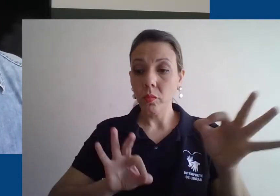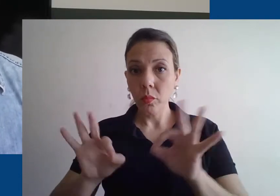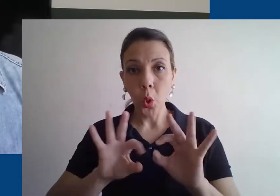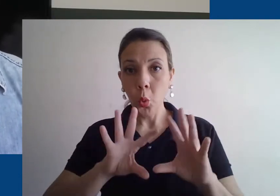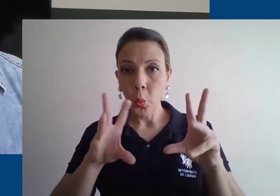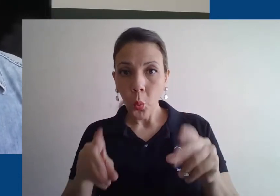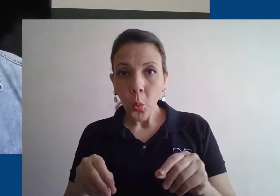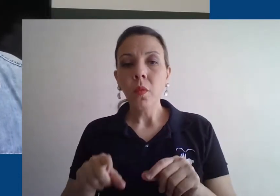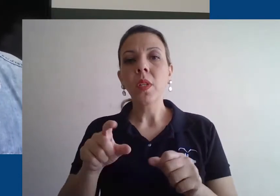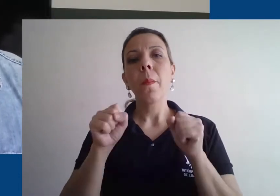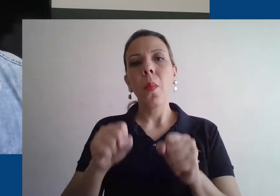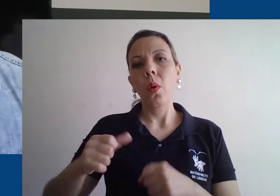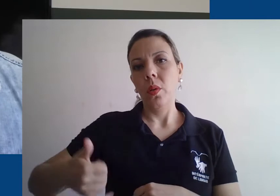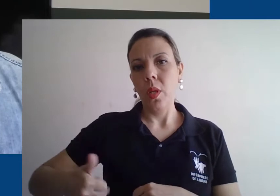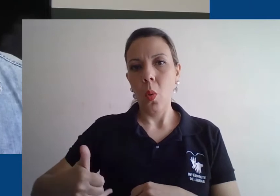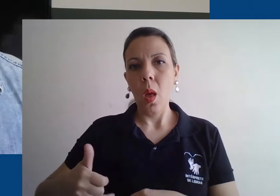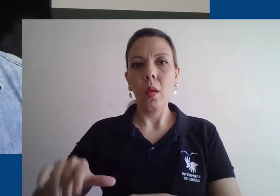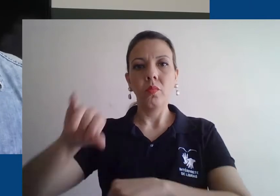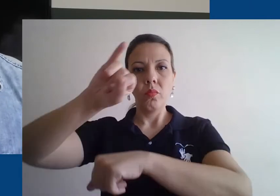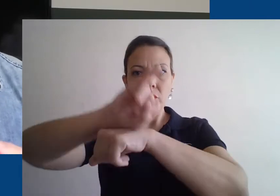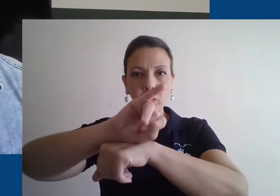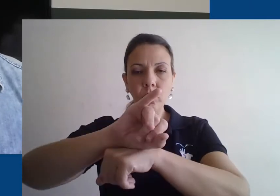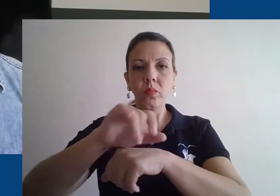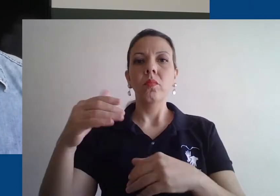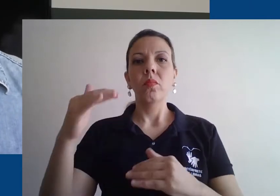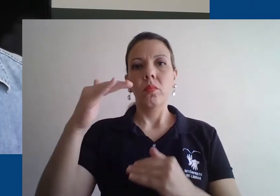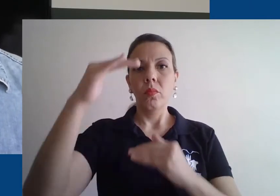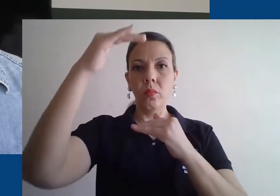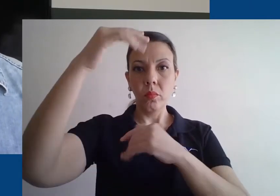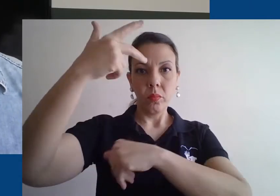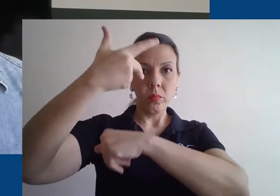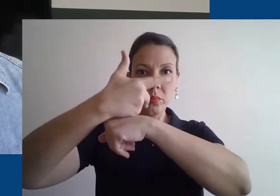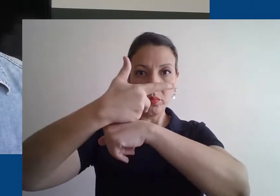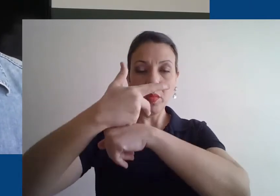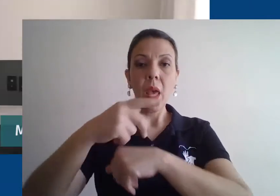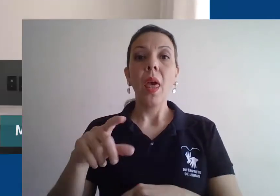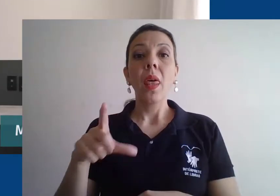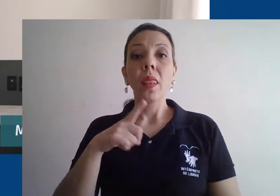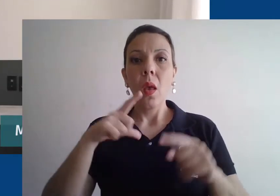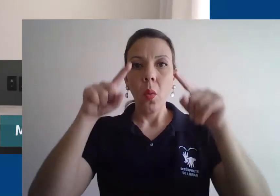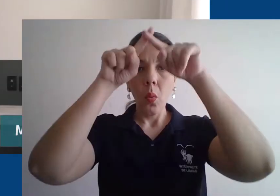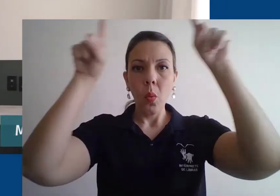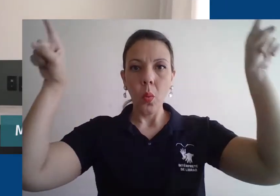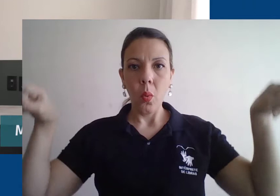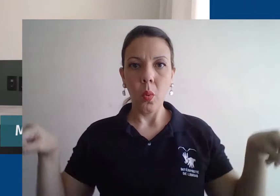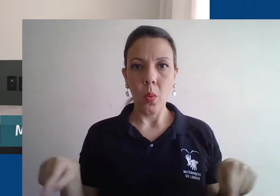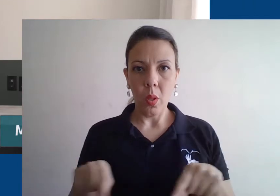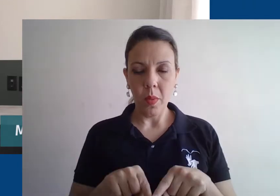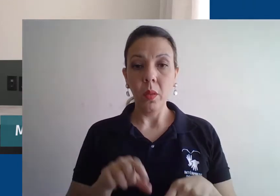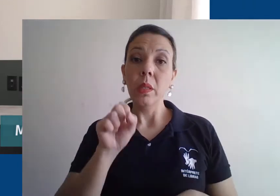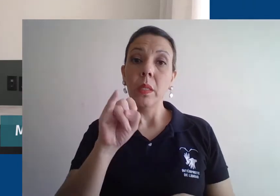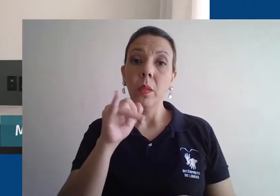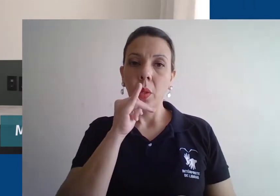seu celular para gravar de uma forma que ele fique fixo na altura do seu olhar, pegando um enquadramento. Caso você não esteja fazendo uma